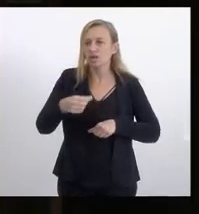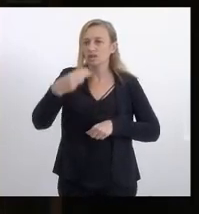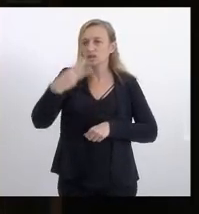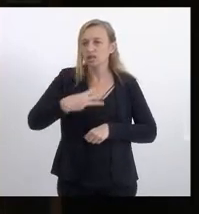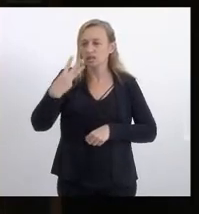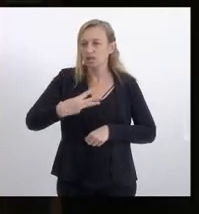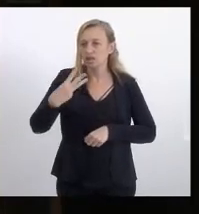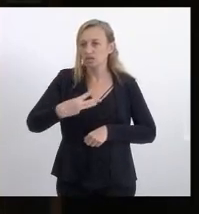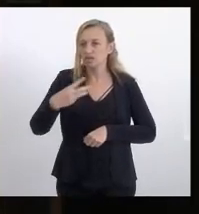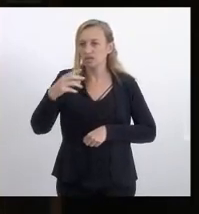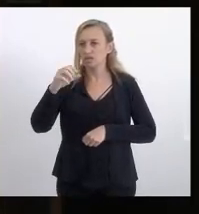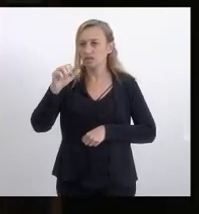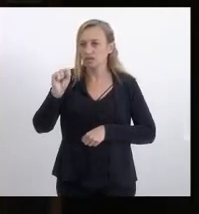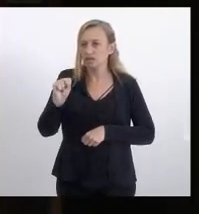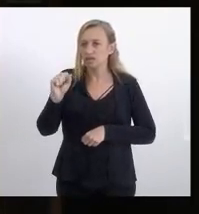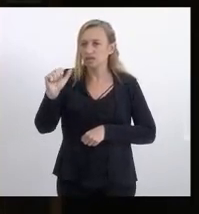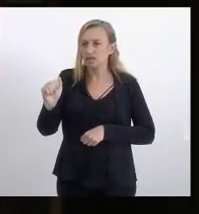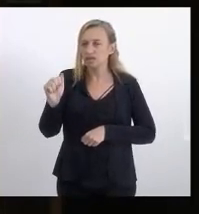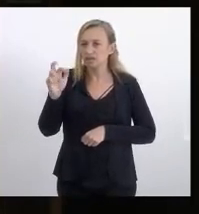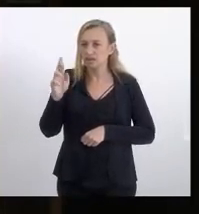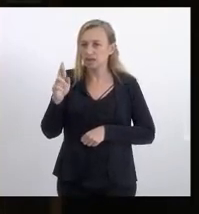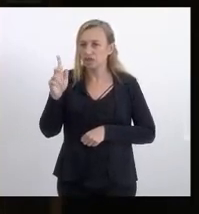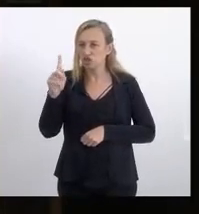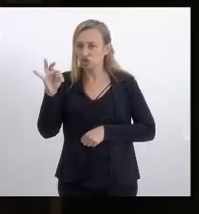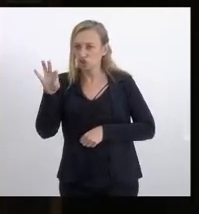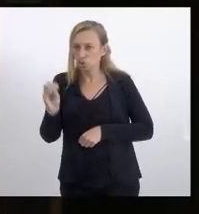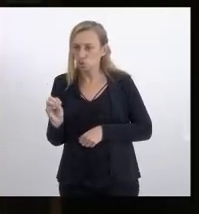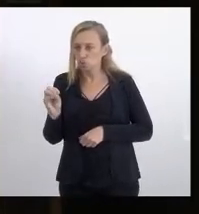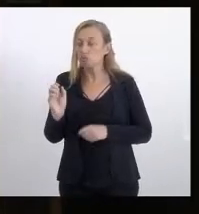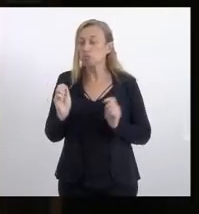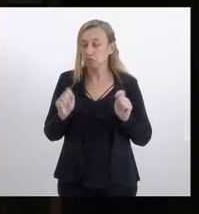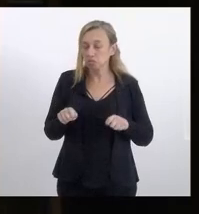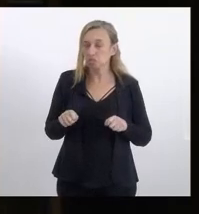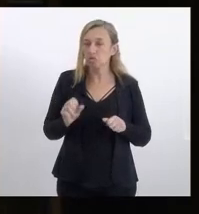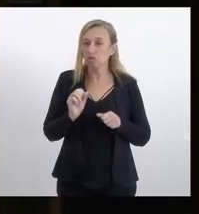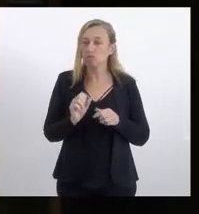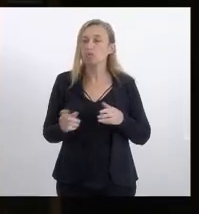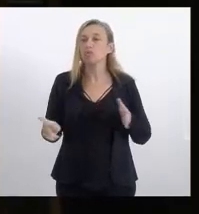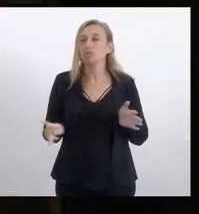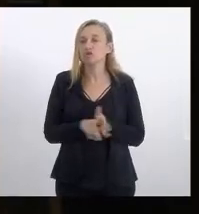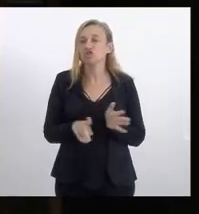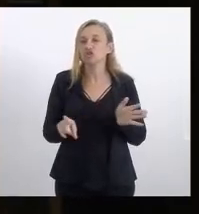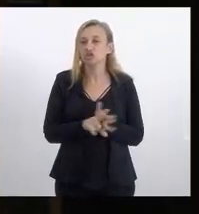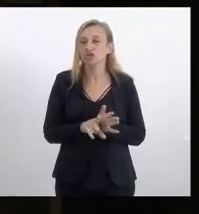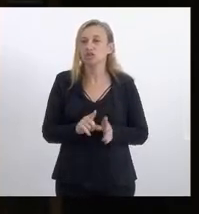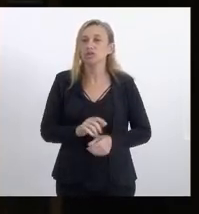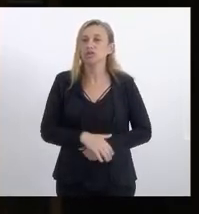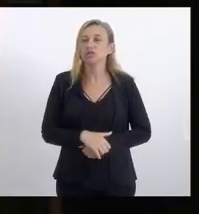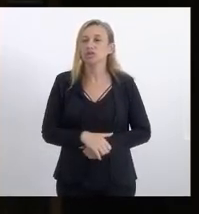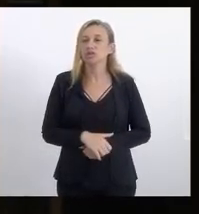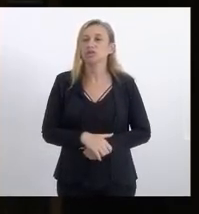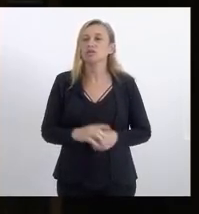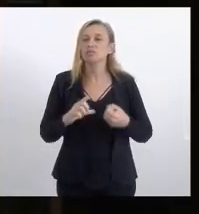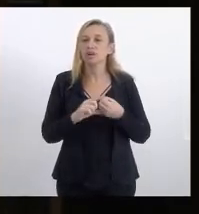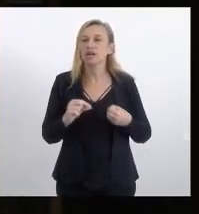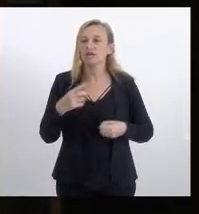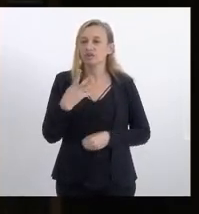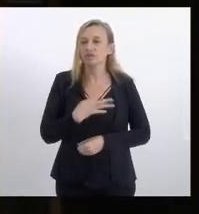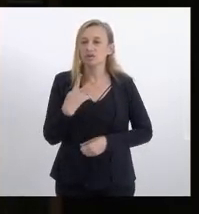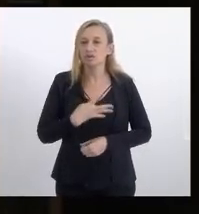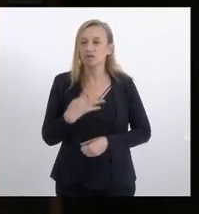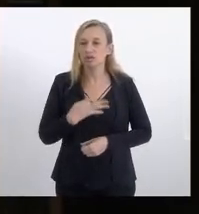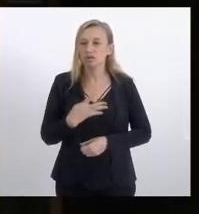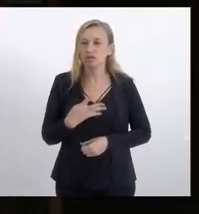muito pouco mais assim pouco foi possível fazer e aqui para o projeto de lei tá lá no Parágrafo 4º